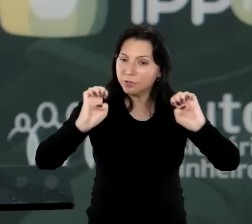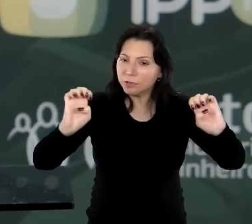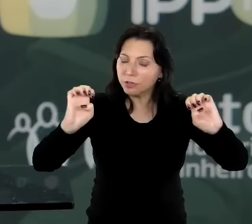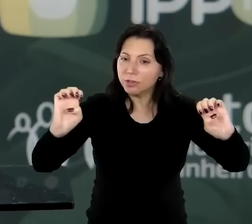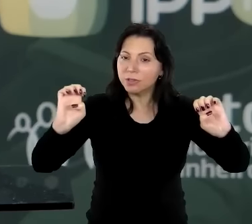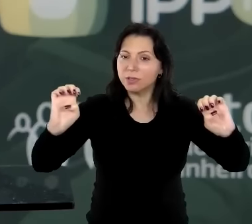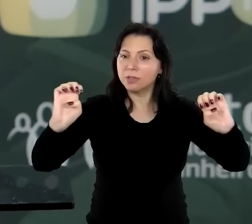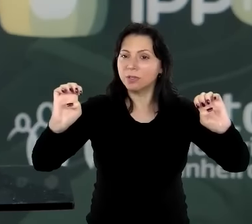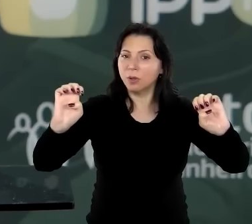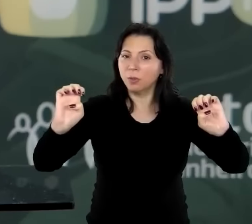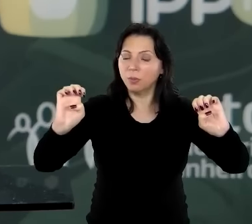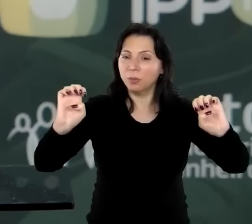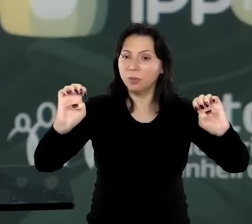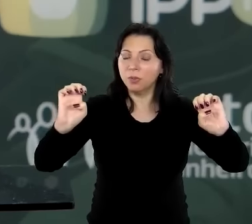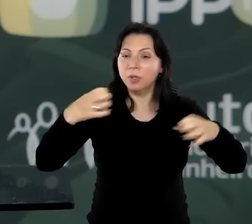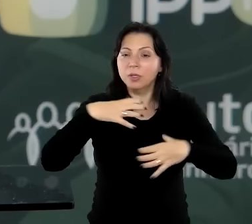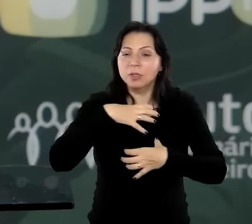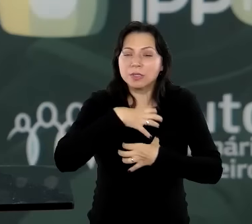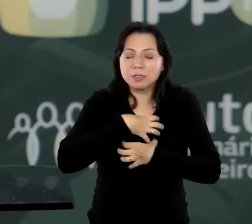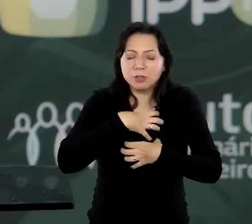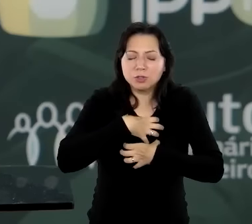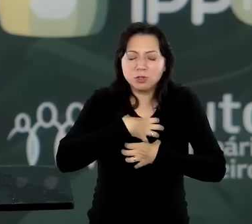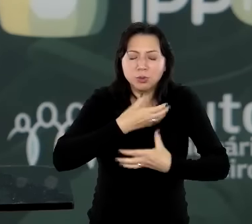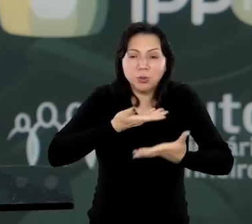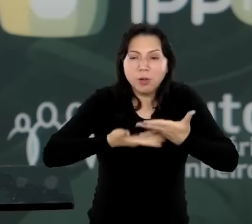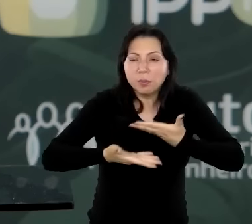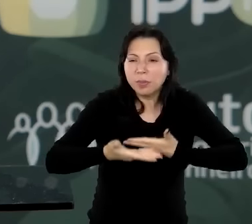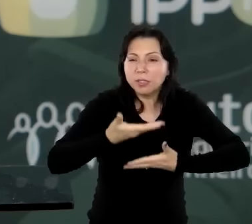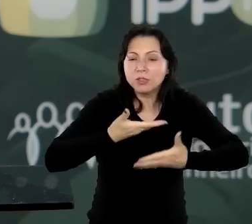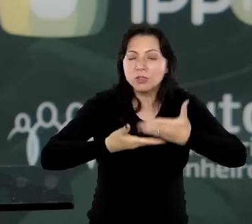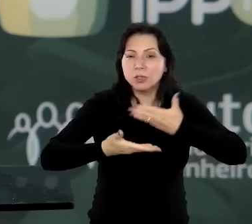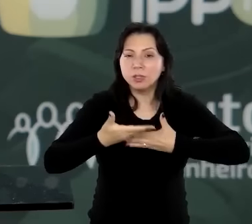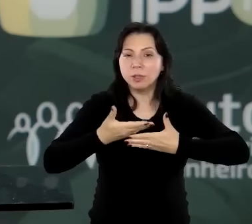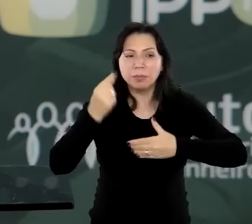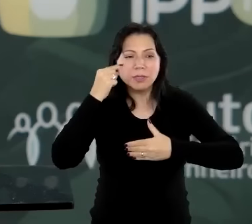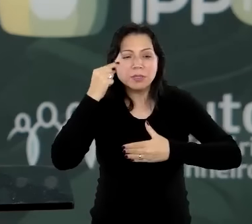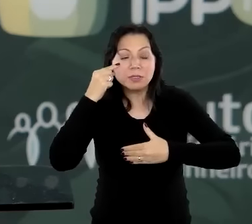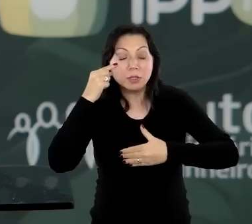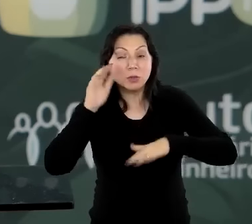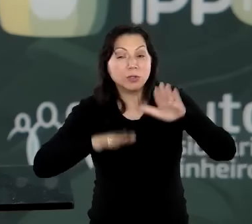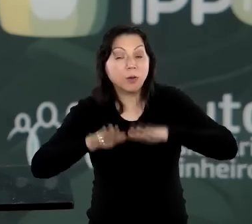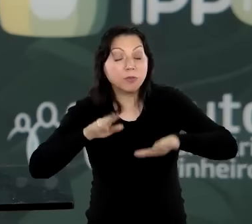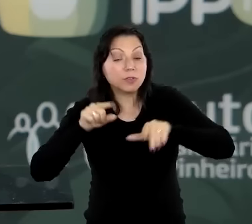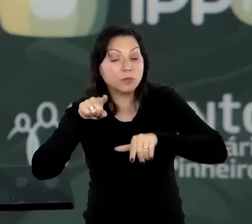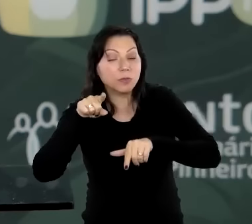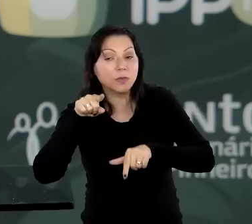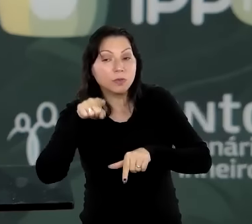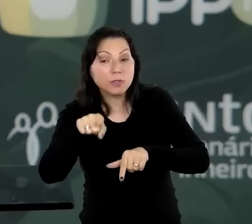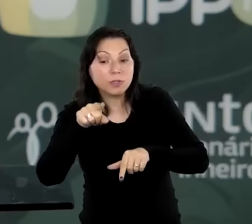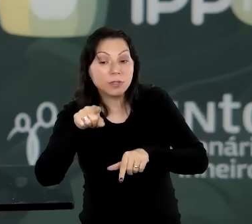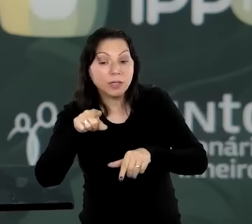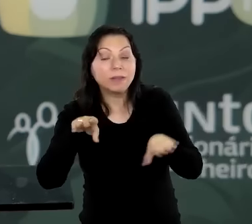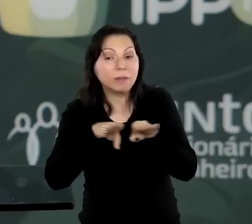se lembrar dos que sofrem maus tratos, se como efeito vós mesmos fossem as pessoas maltratadas.